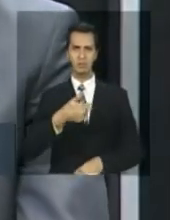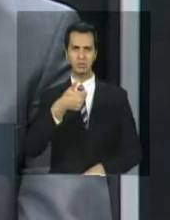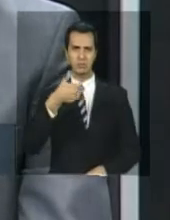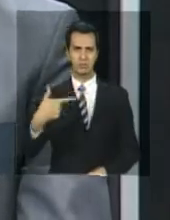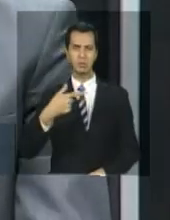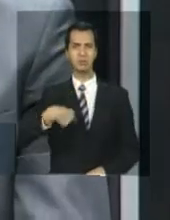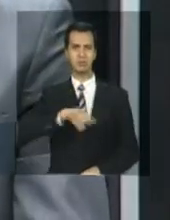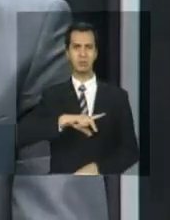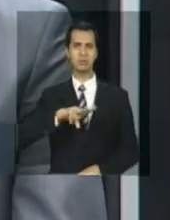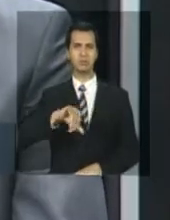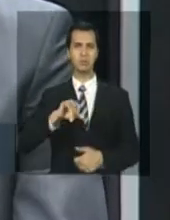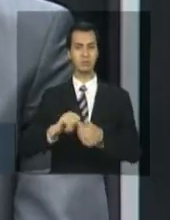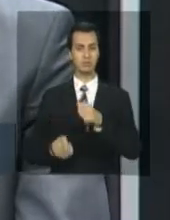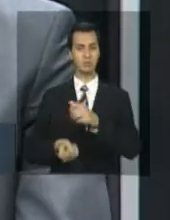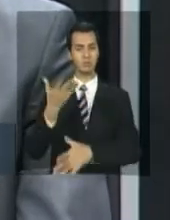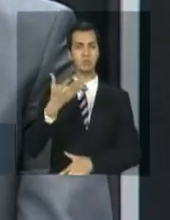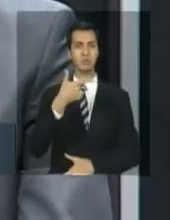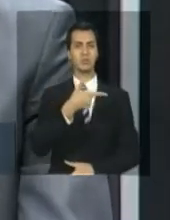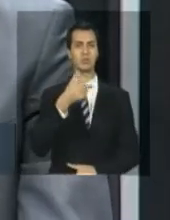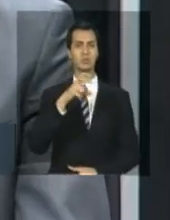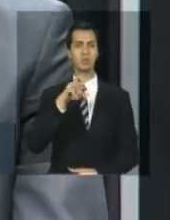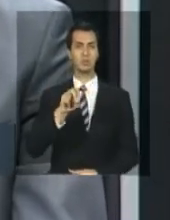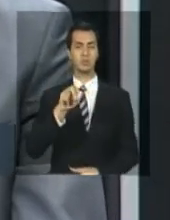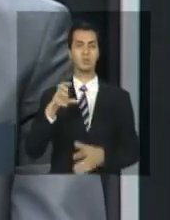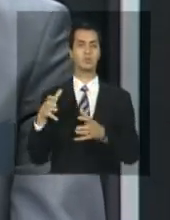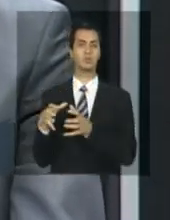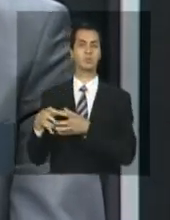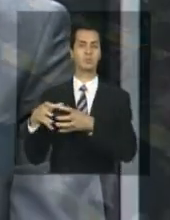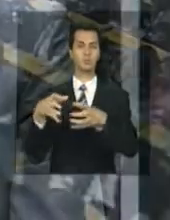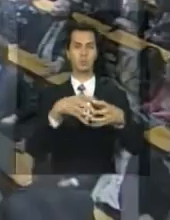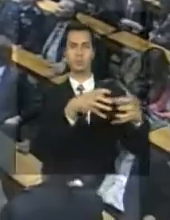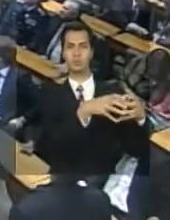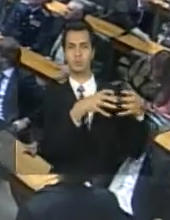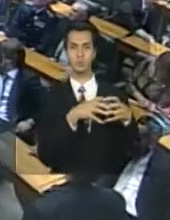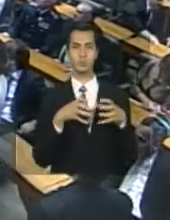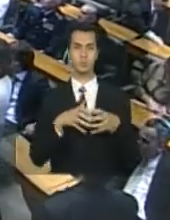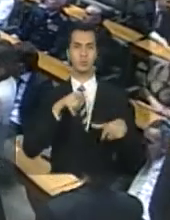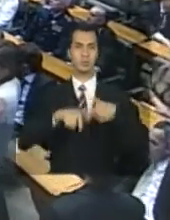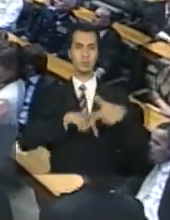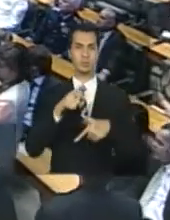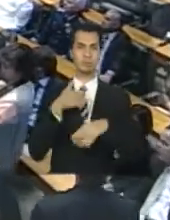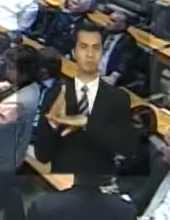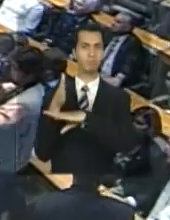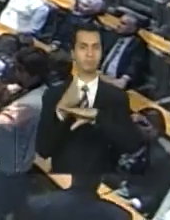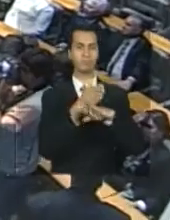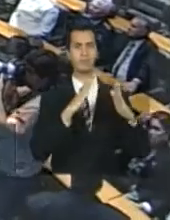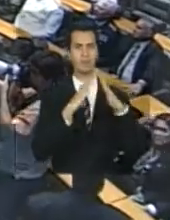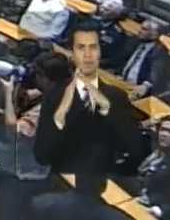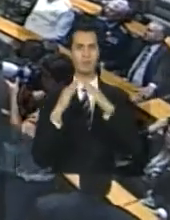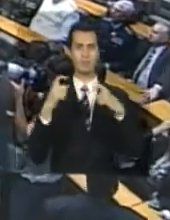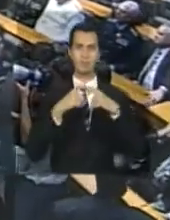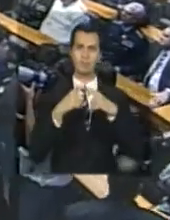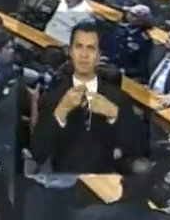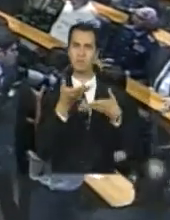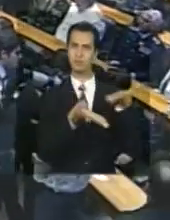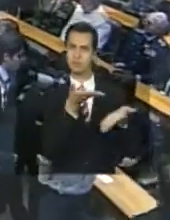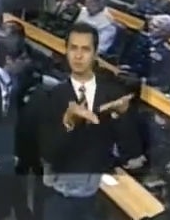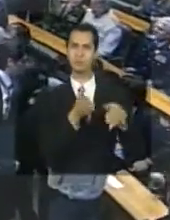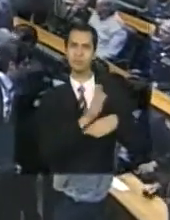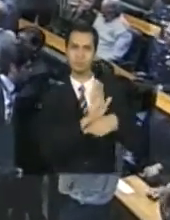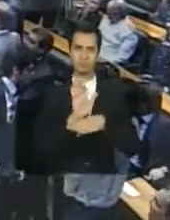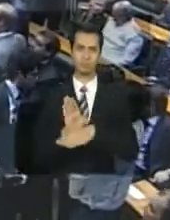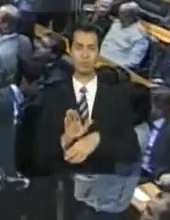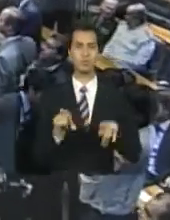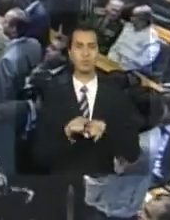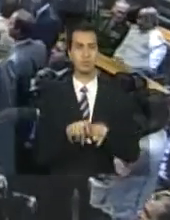implantar 250 equipes de atenção domiciliar e 100 equipes de apoio em todas